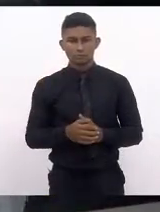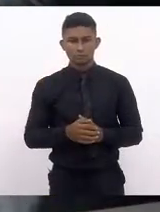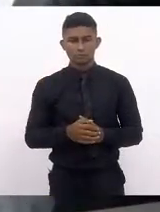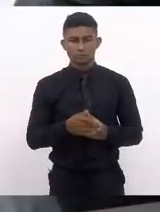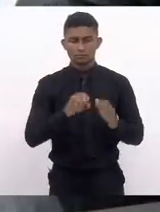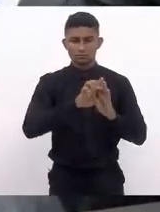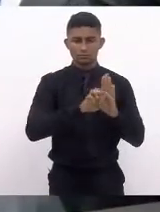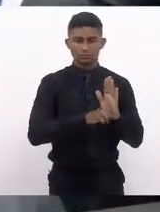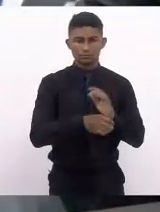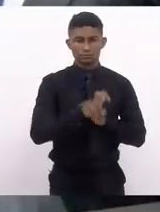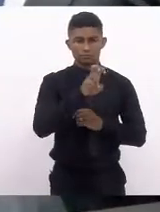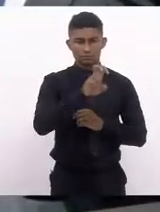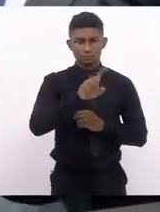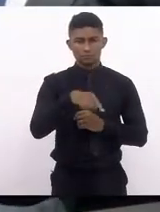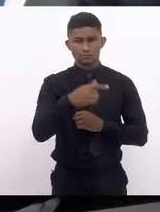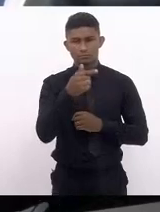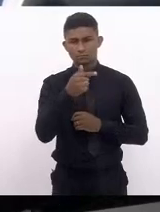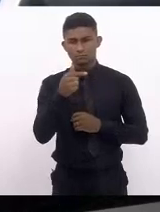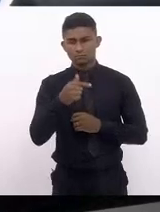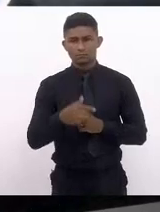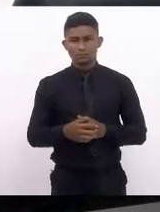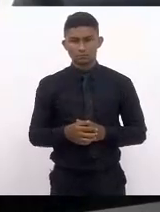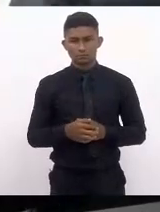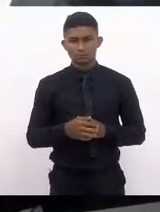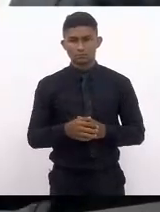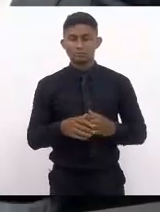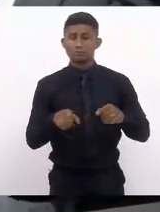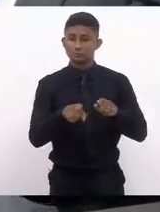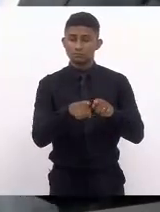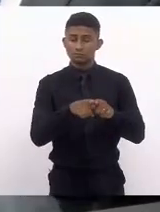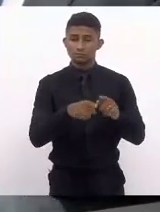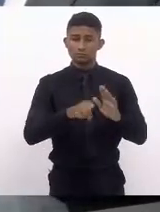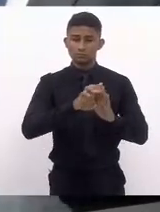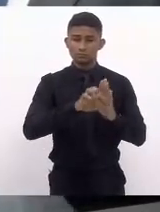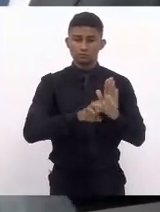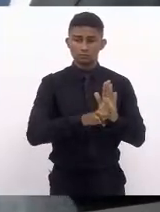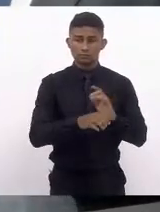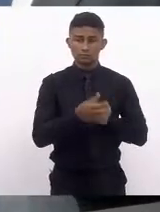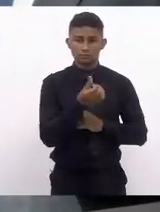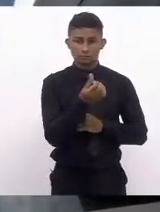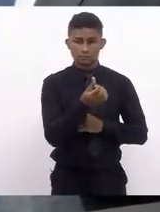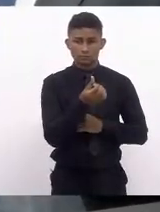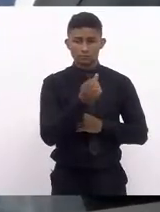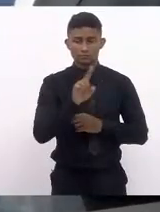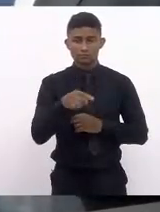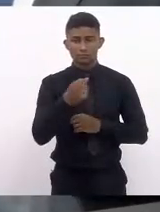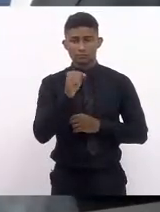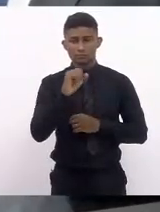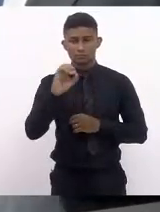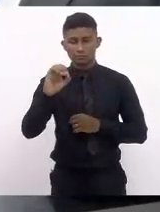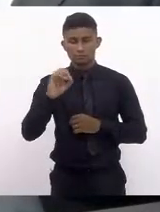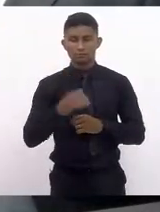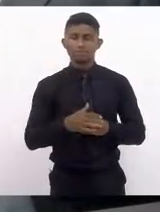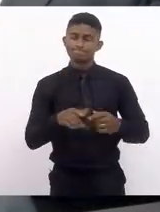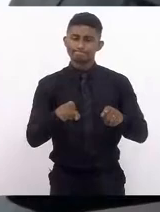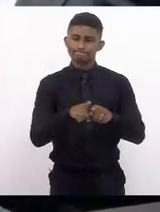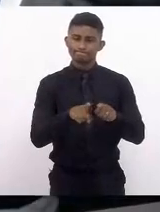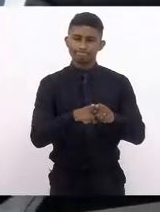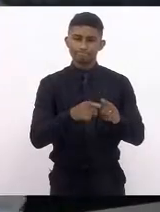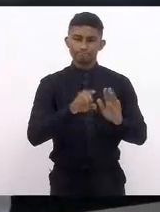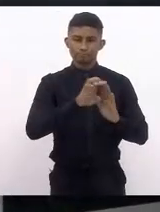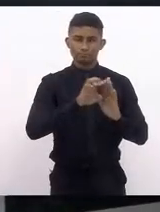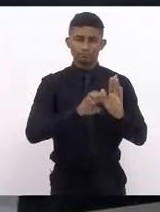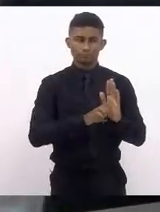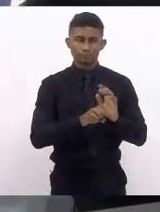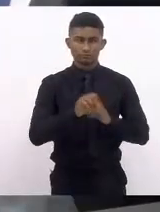aglutinativas emenda 5 e 77 favorável consumido aglutinativas emenda 680 favorável sobrando